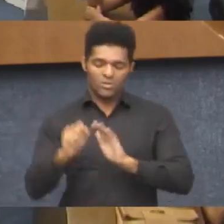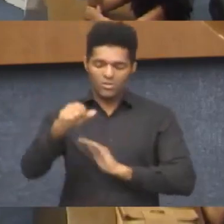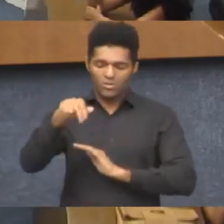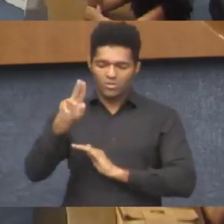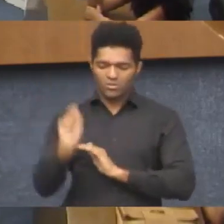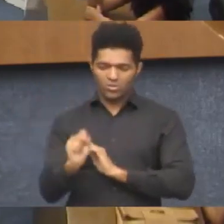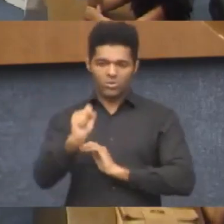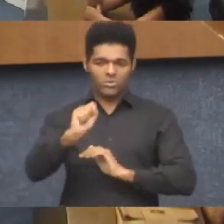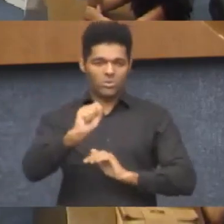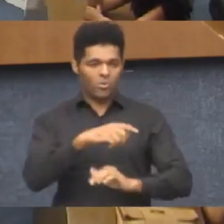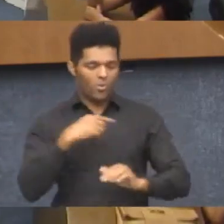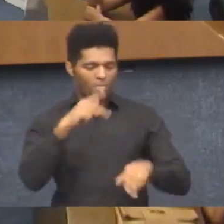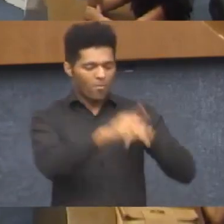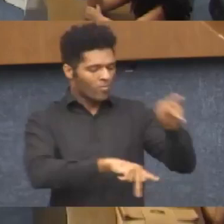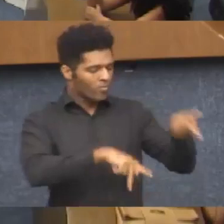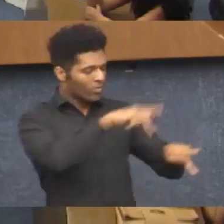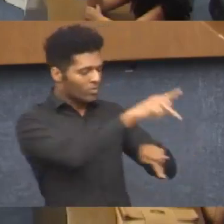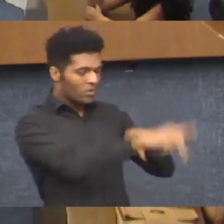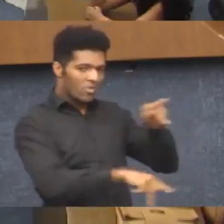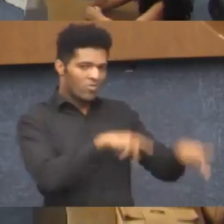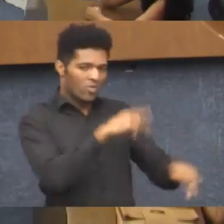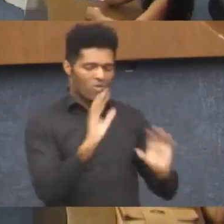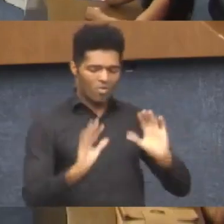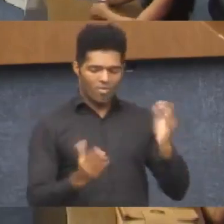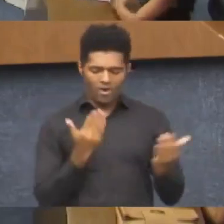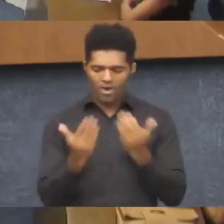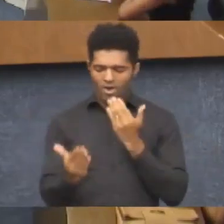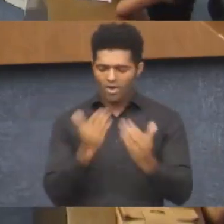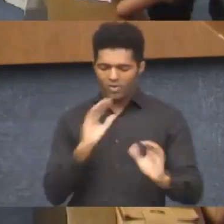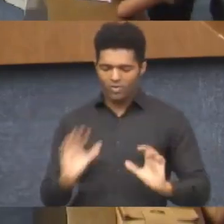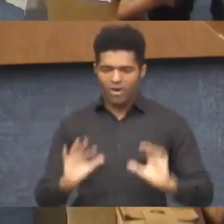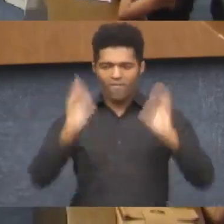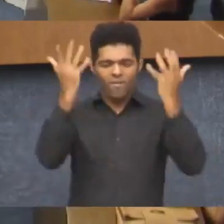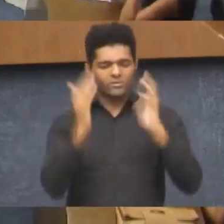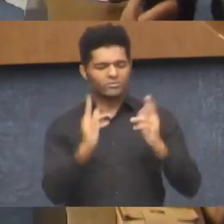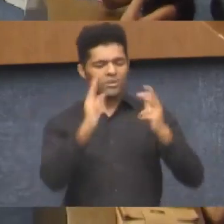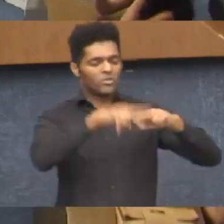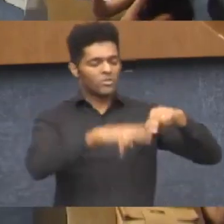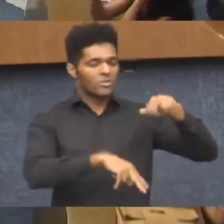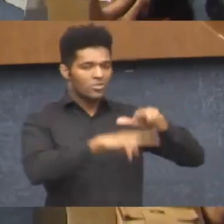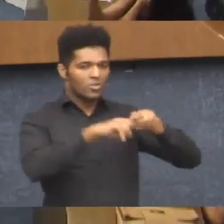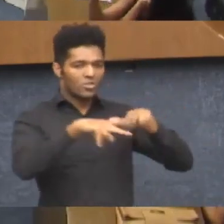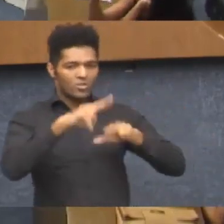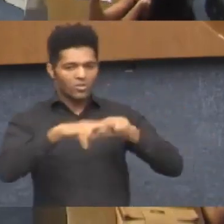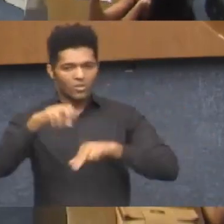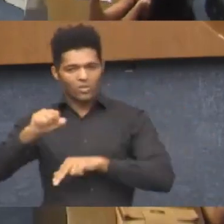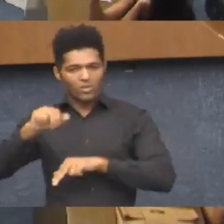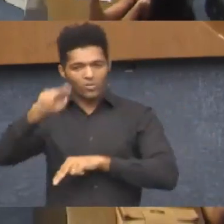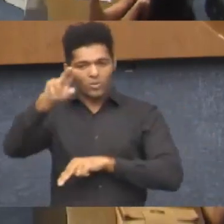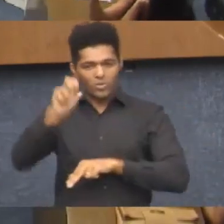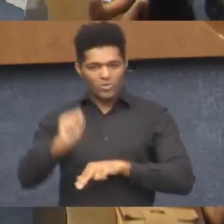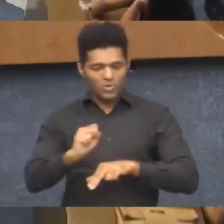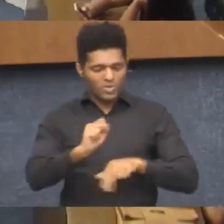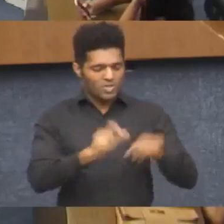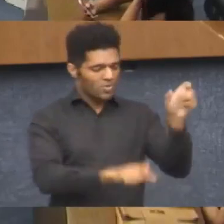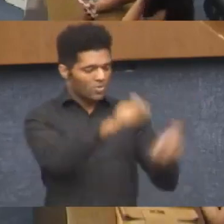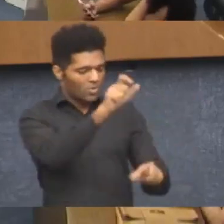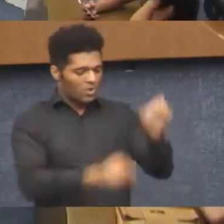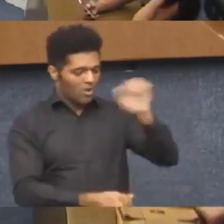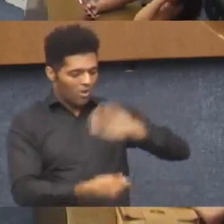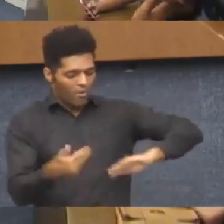Brasil. O SUS é povo como festa de São João. No SUS ninguém mete